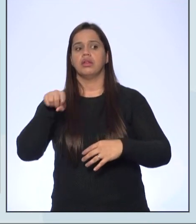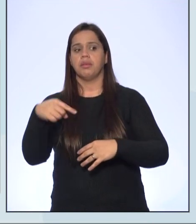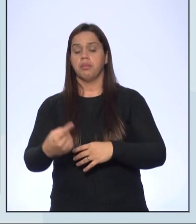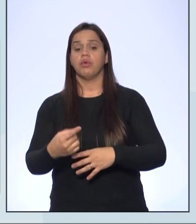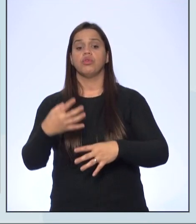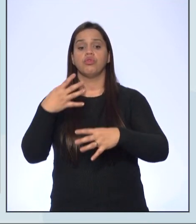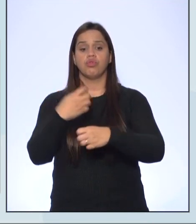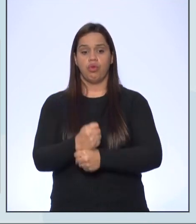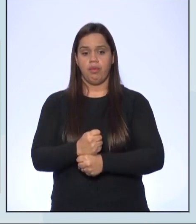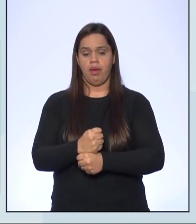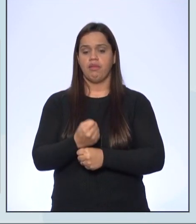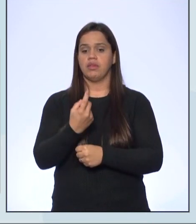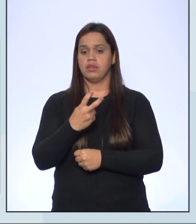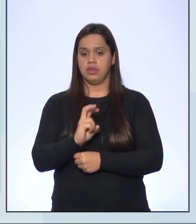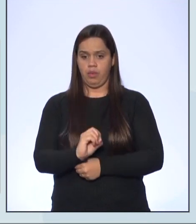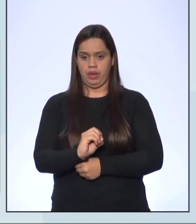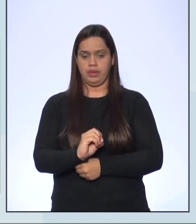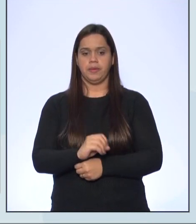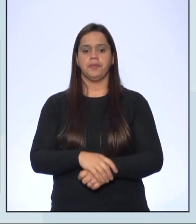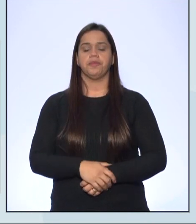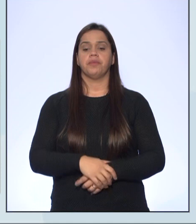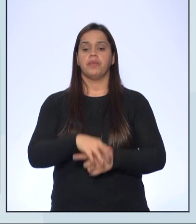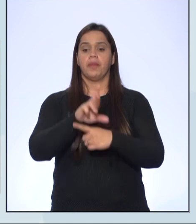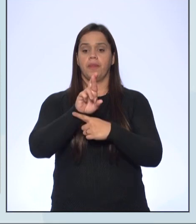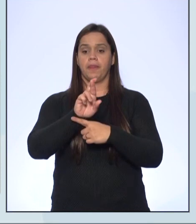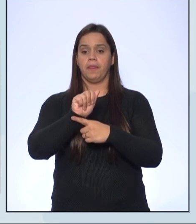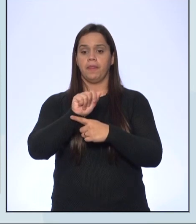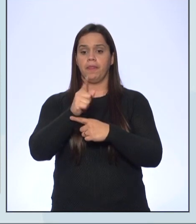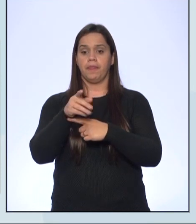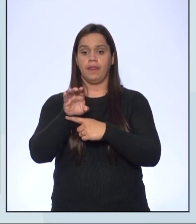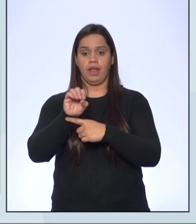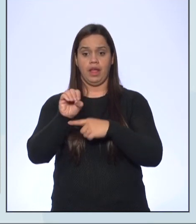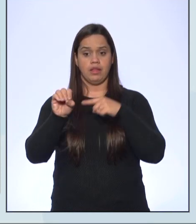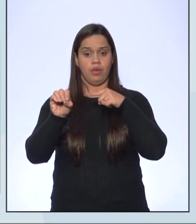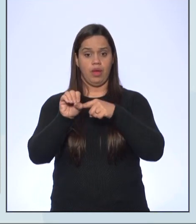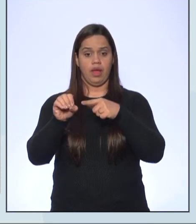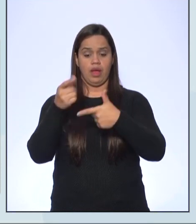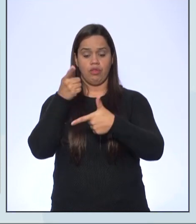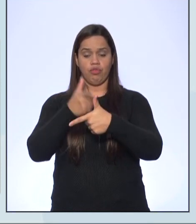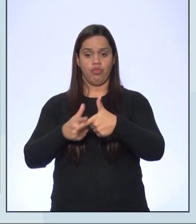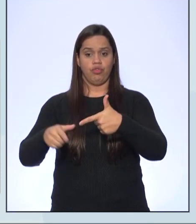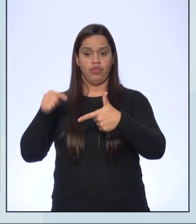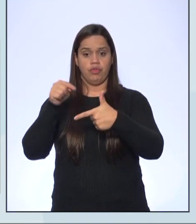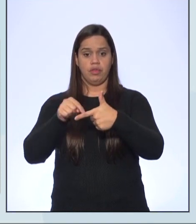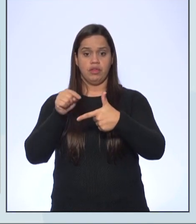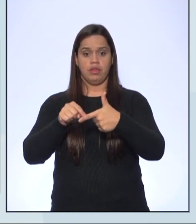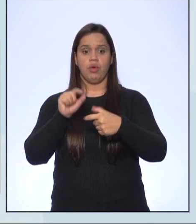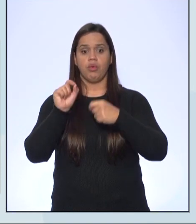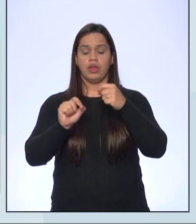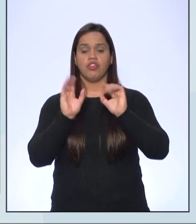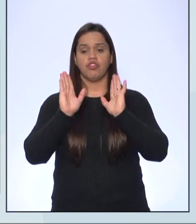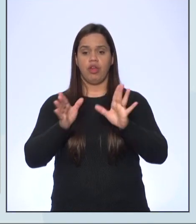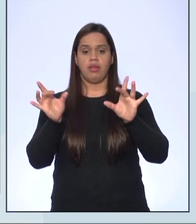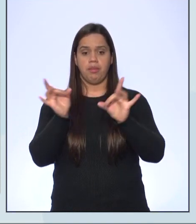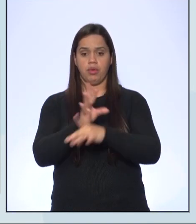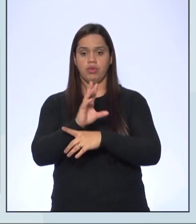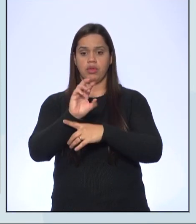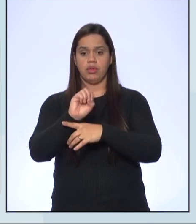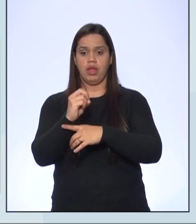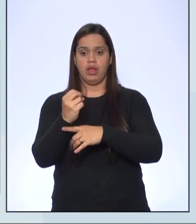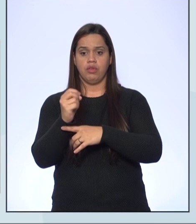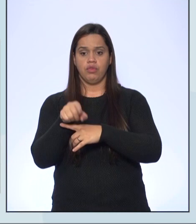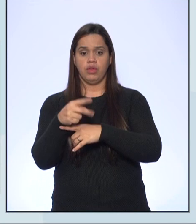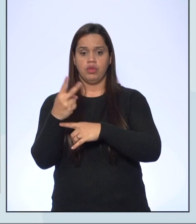150. A razão, lembra, é a divisão, né, o termo da divisão. Aí já está feito, que é